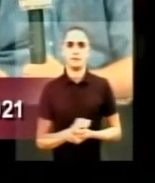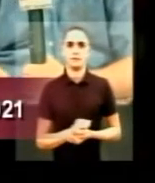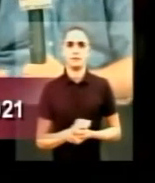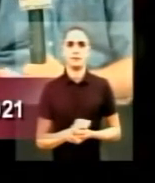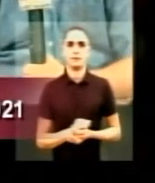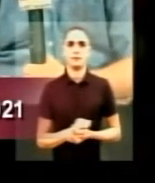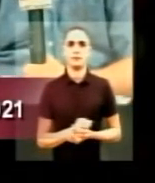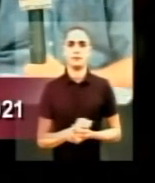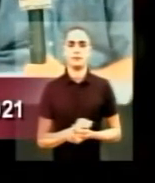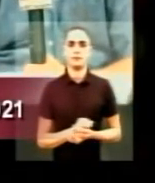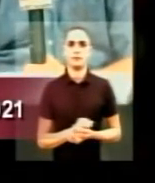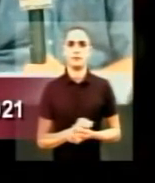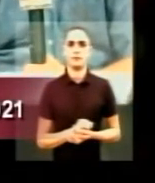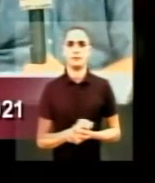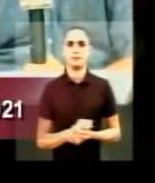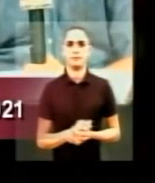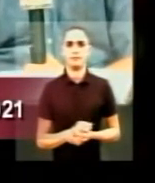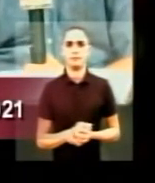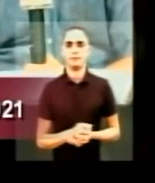Próximo.